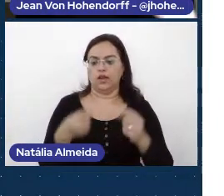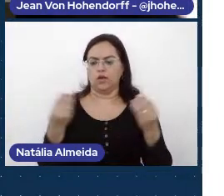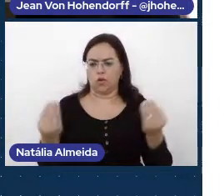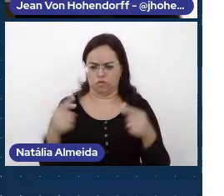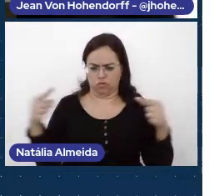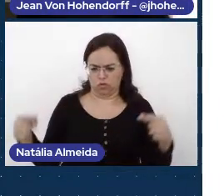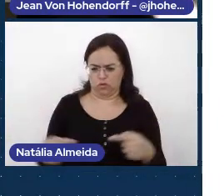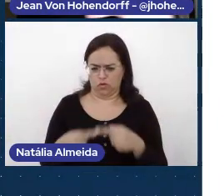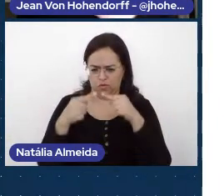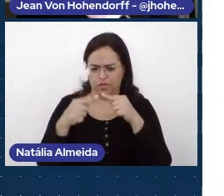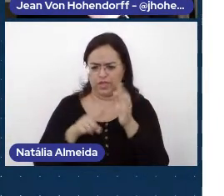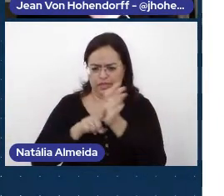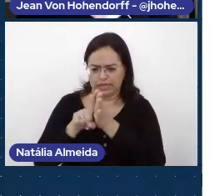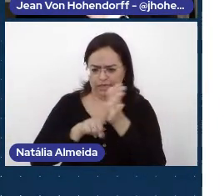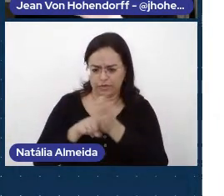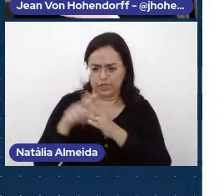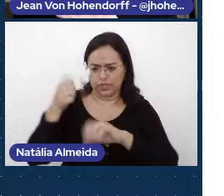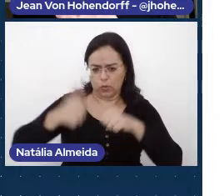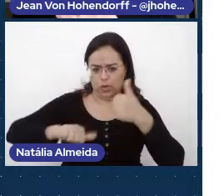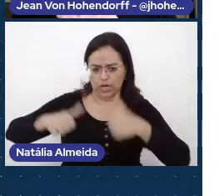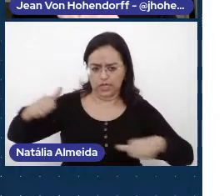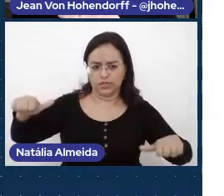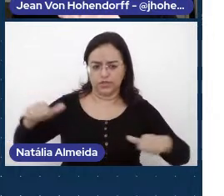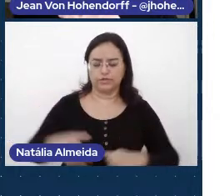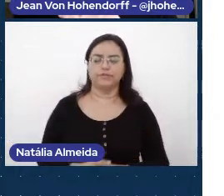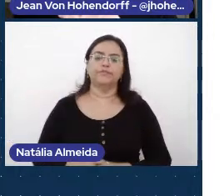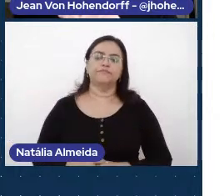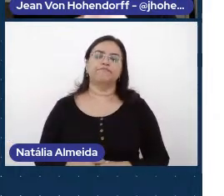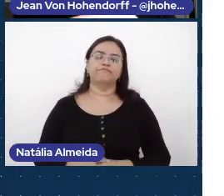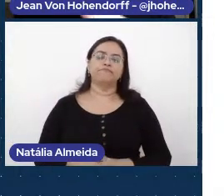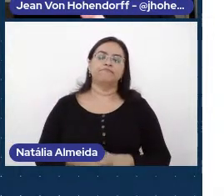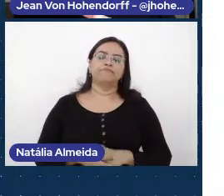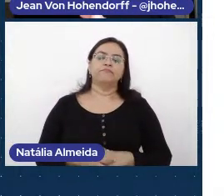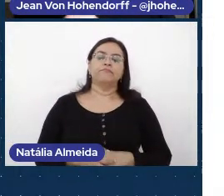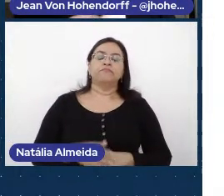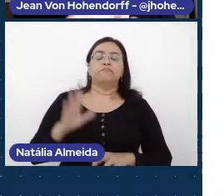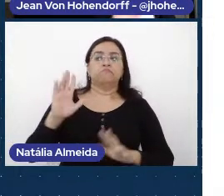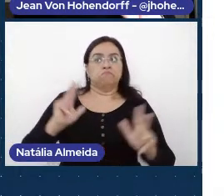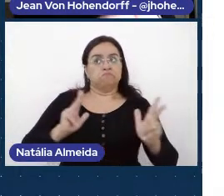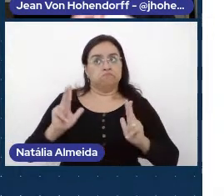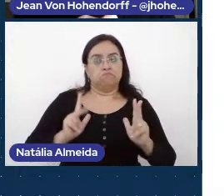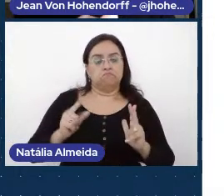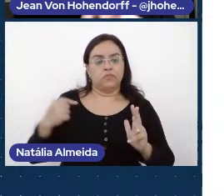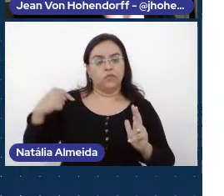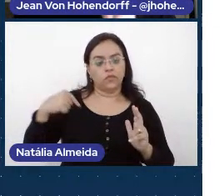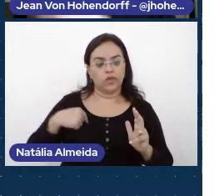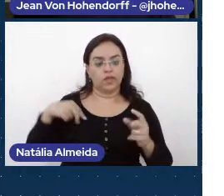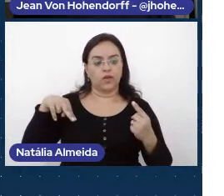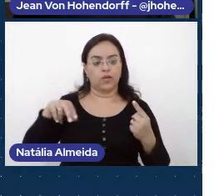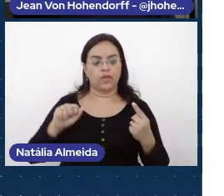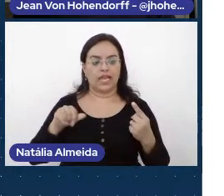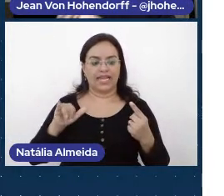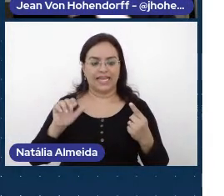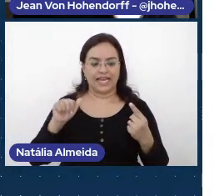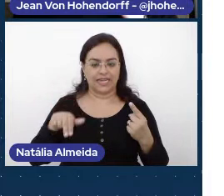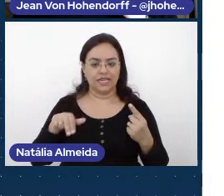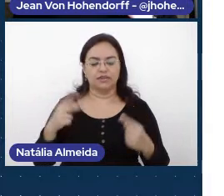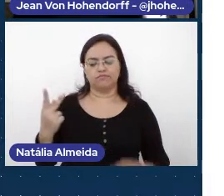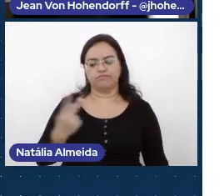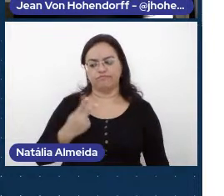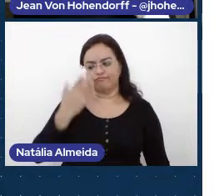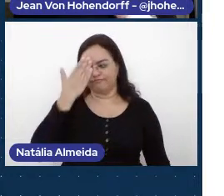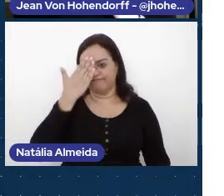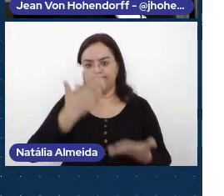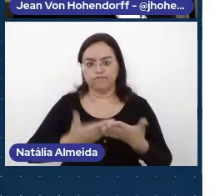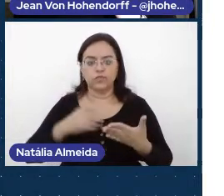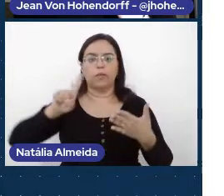pesquisa qualitativa e assim por diante. Particularmente, Nayana e eu acreditamos que isso aqui é um pouco vago. Então, a gente foi além. Então,